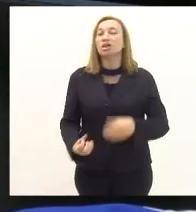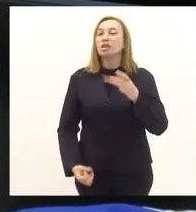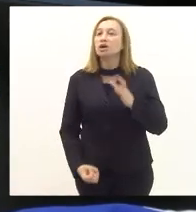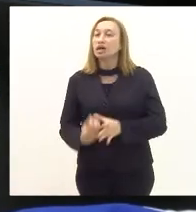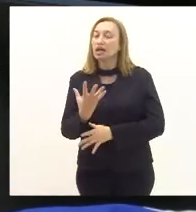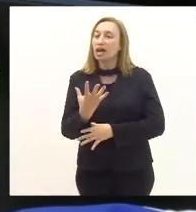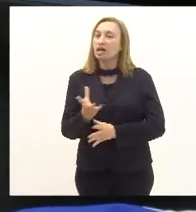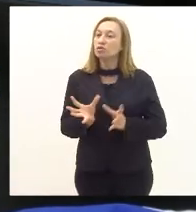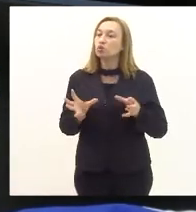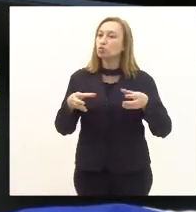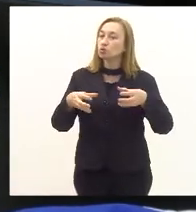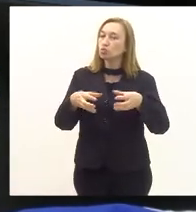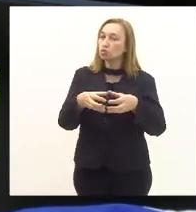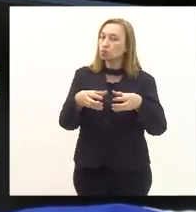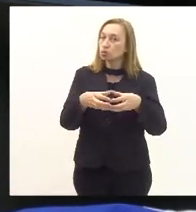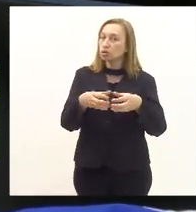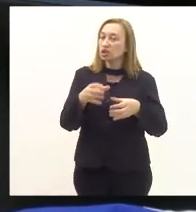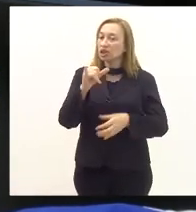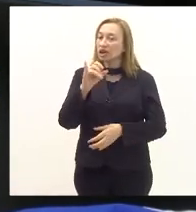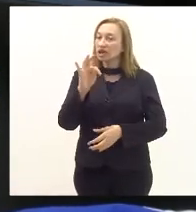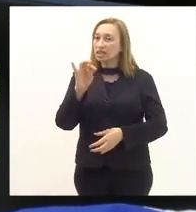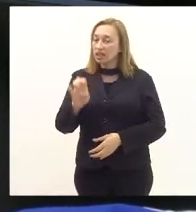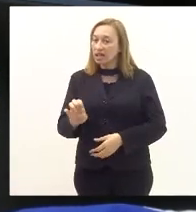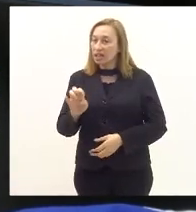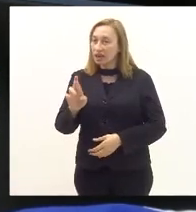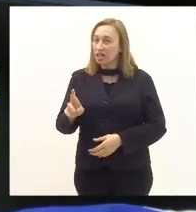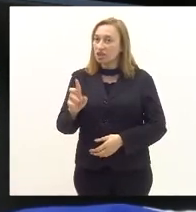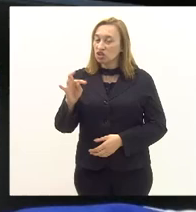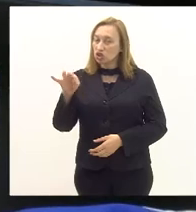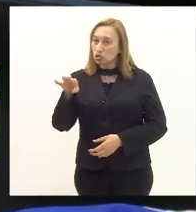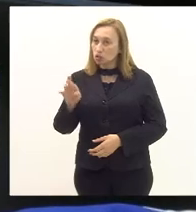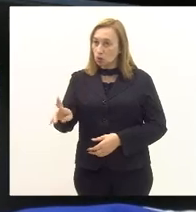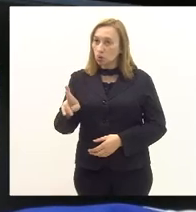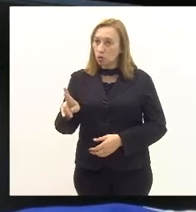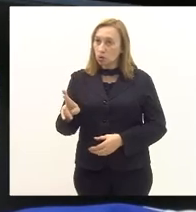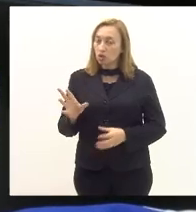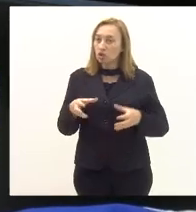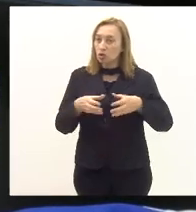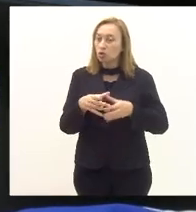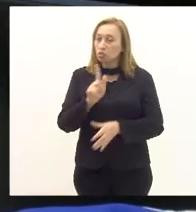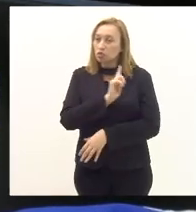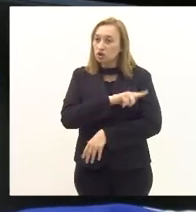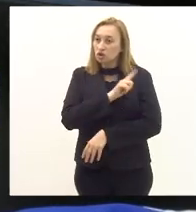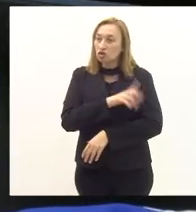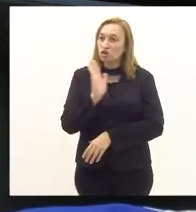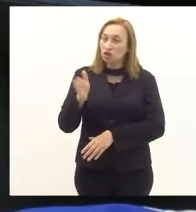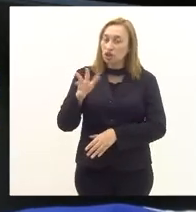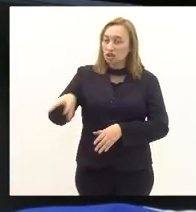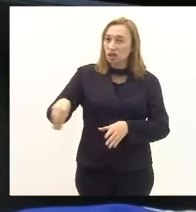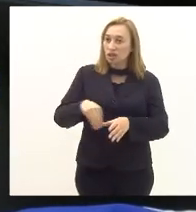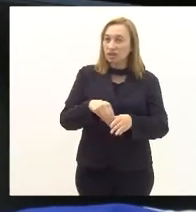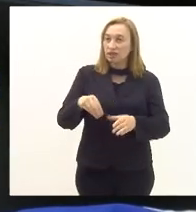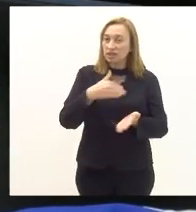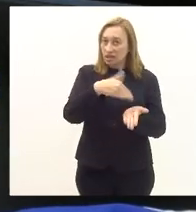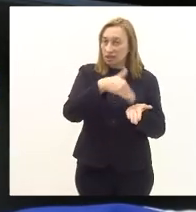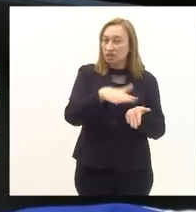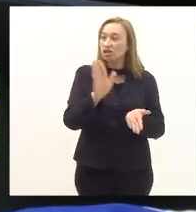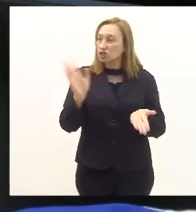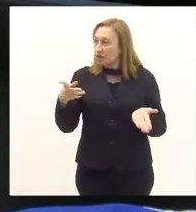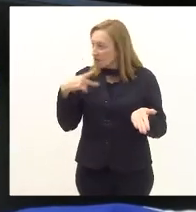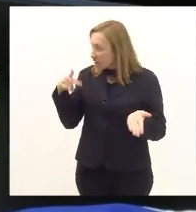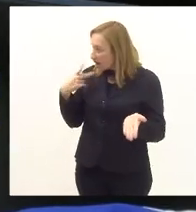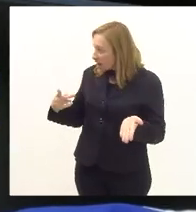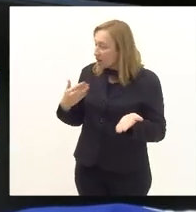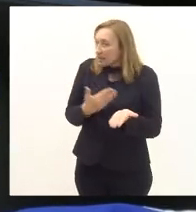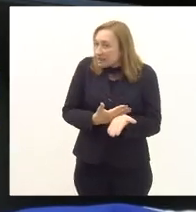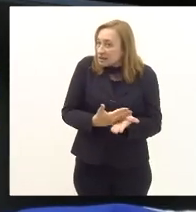esse comitê intergestor. Aliás, ele já está tramitando na nossa secretaria, quero dizer isso, já está em